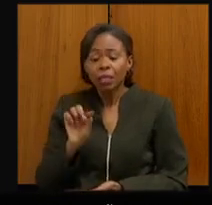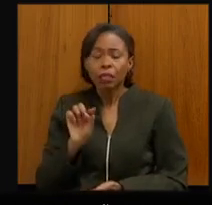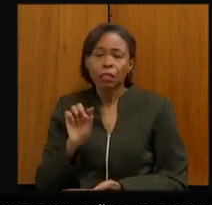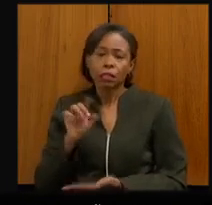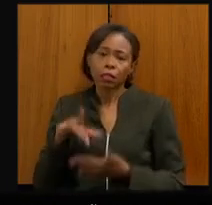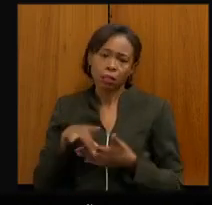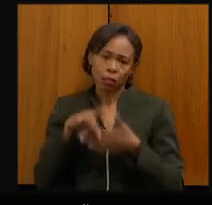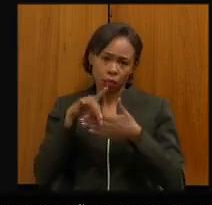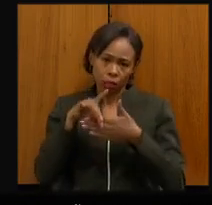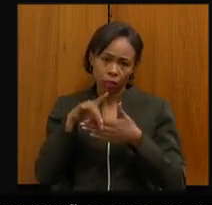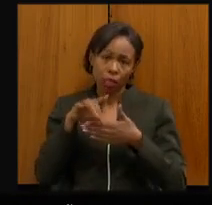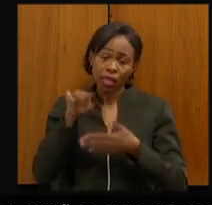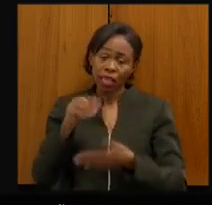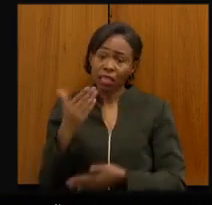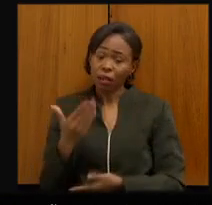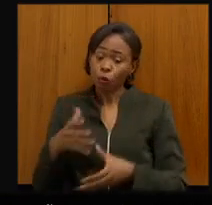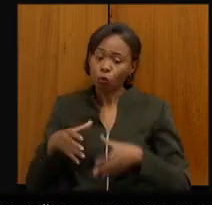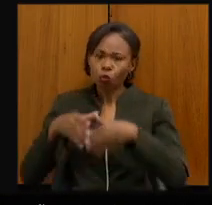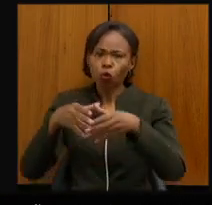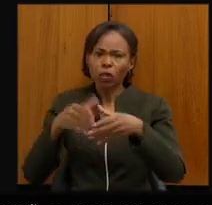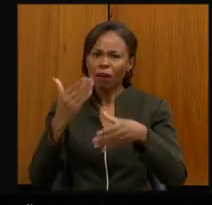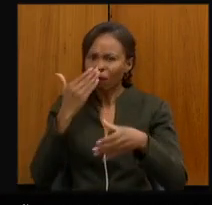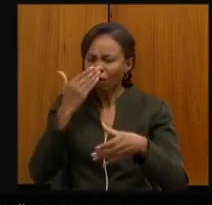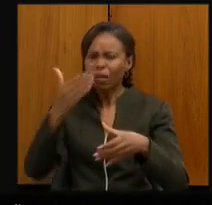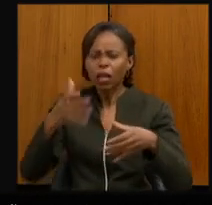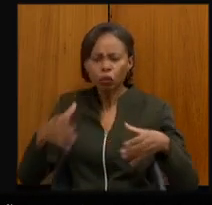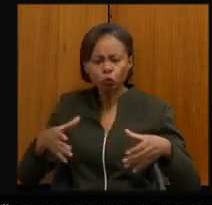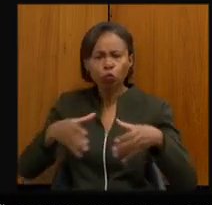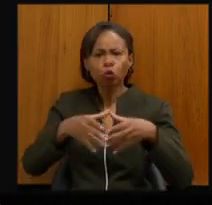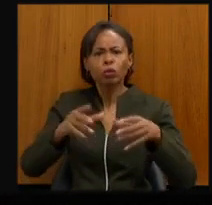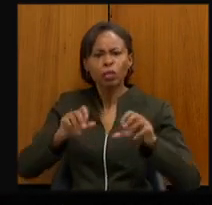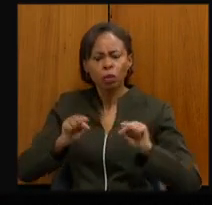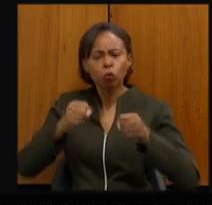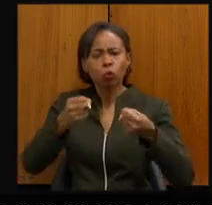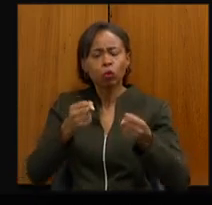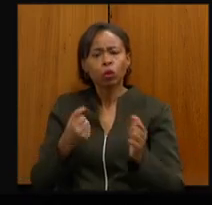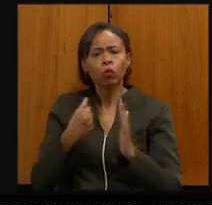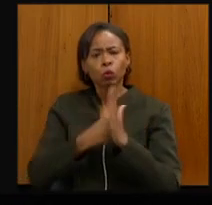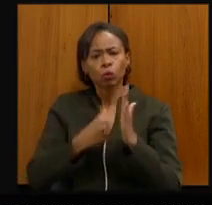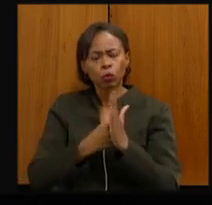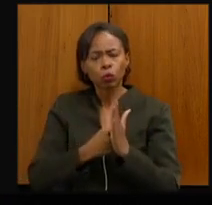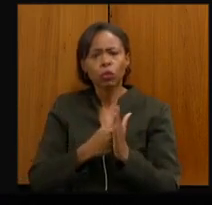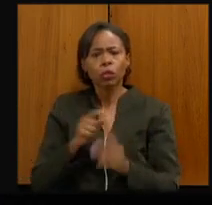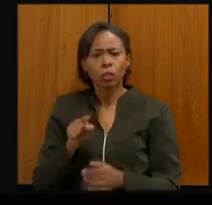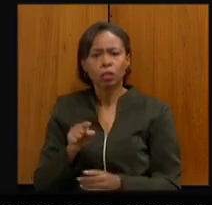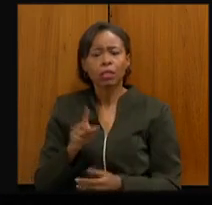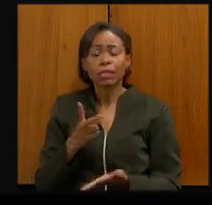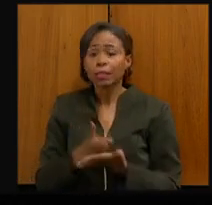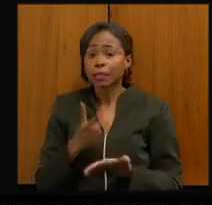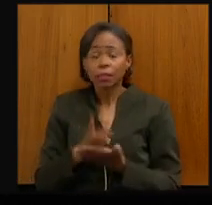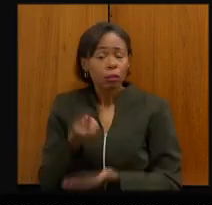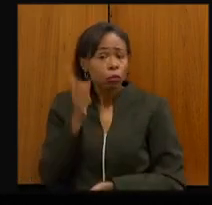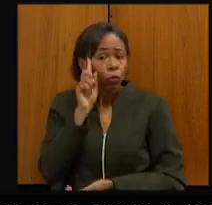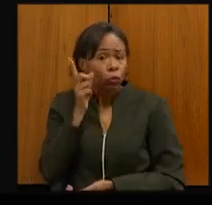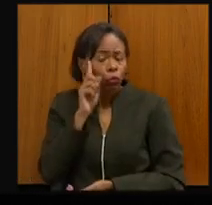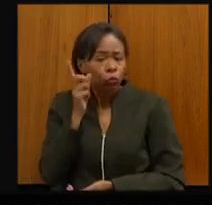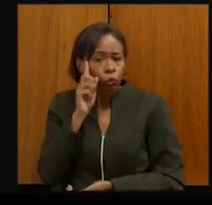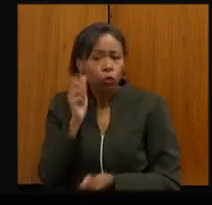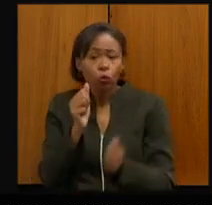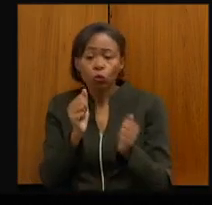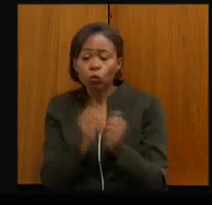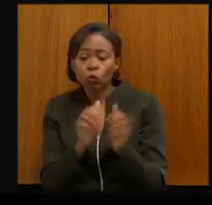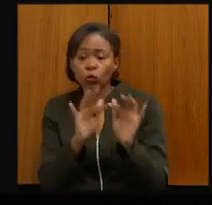que estão à frente que estão uma luta que diz que renuncia a cada dia está ali com seus